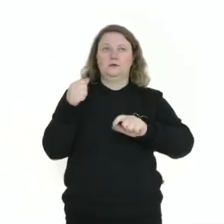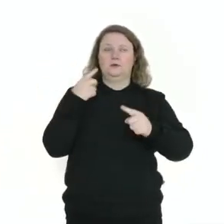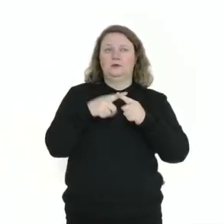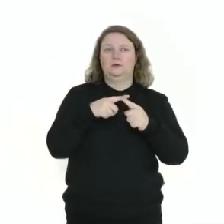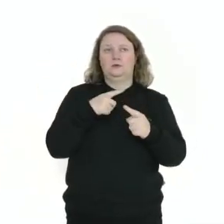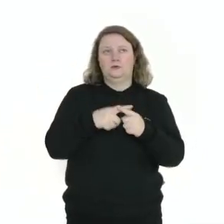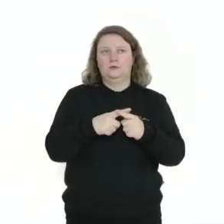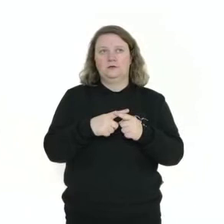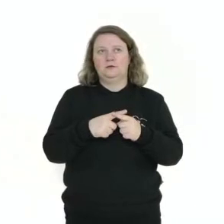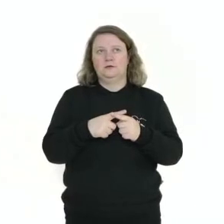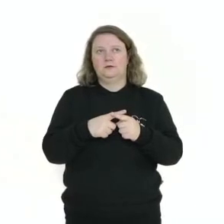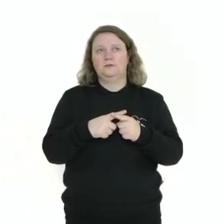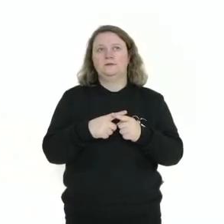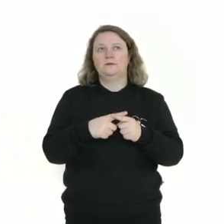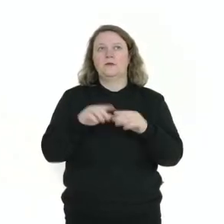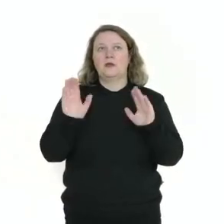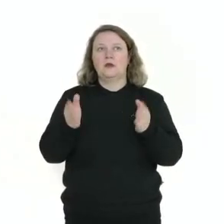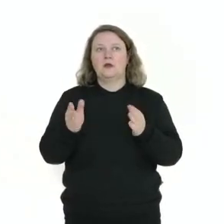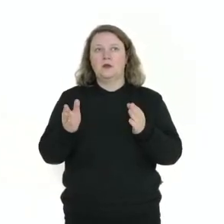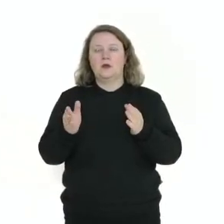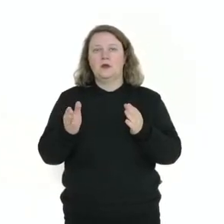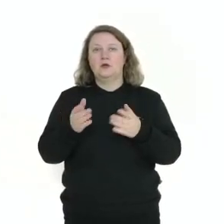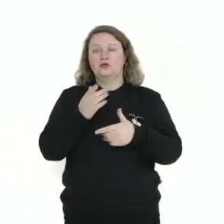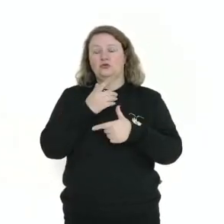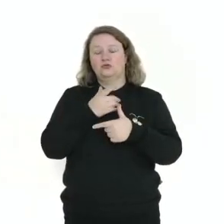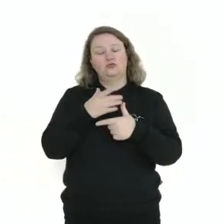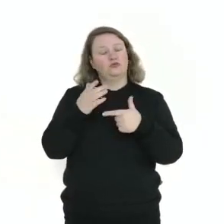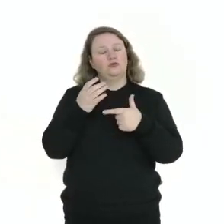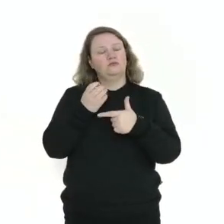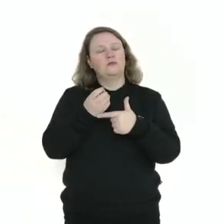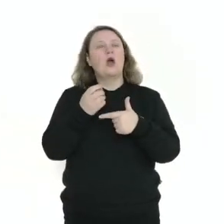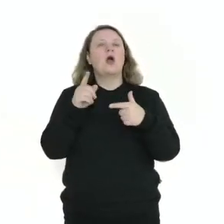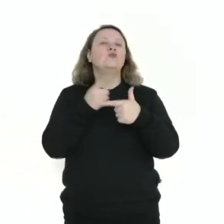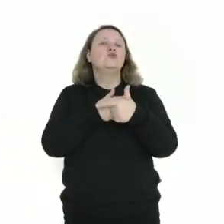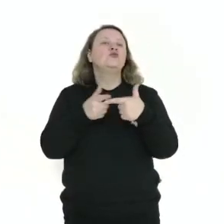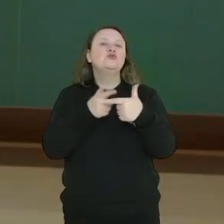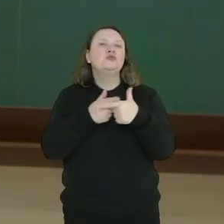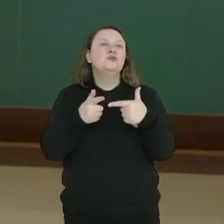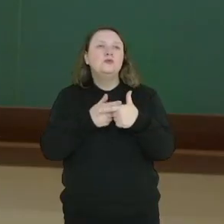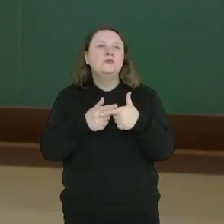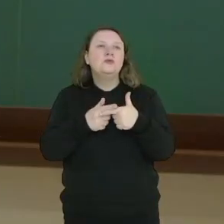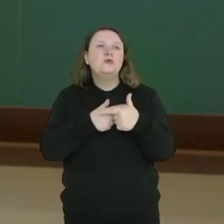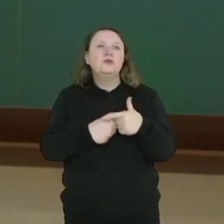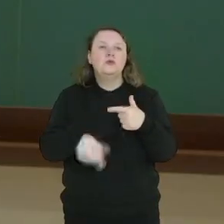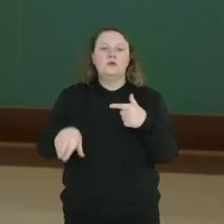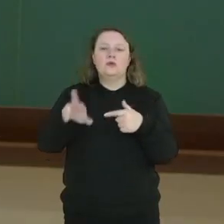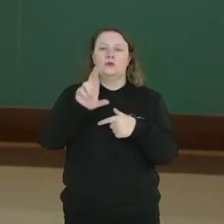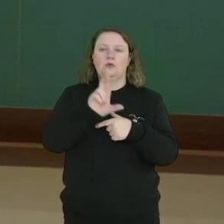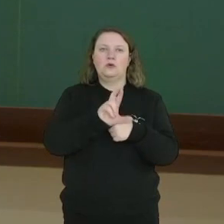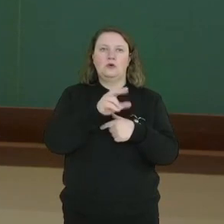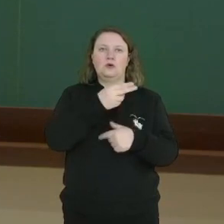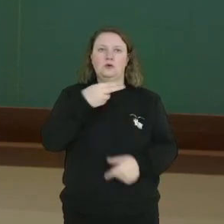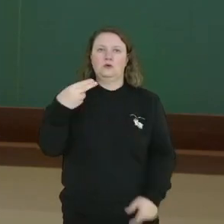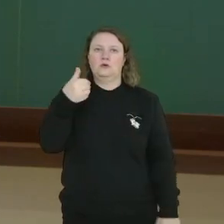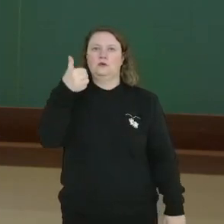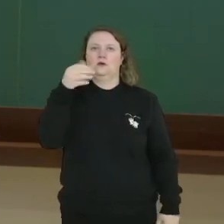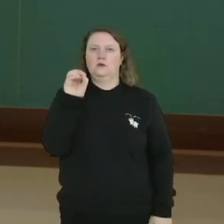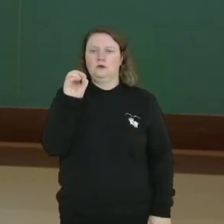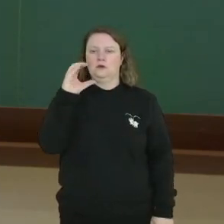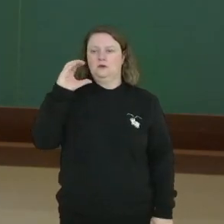2 aqui também, você acaba passando dividindo, simplifica. O raio é 10. Se o raio é